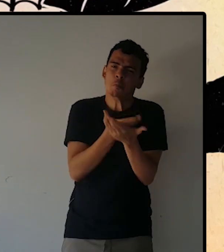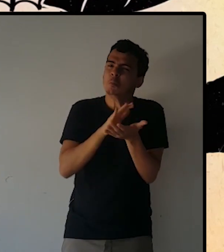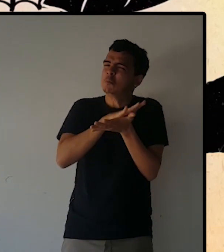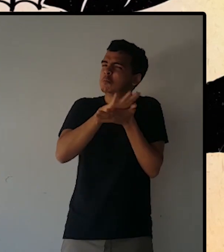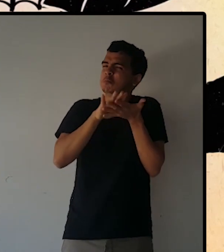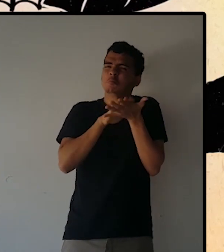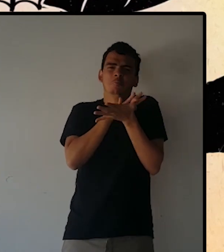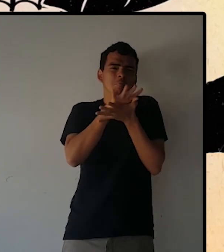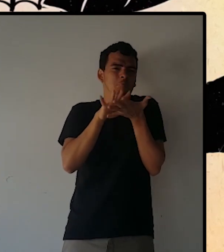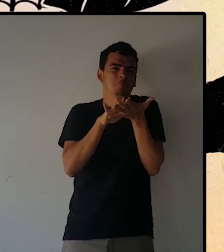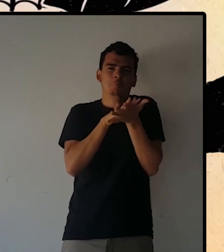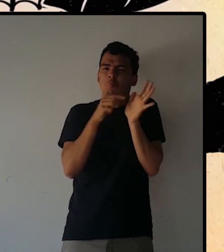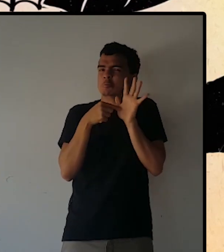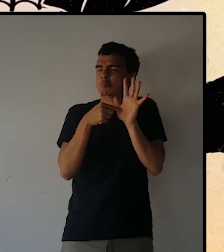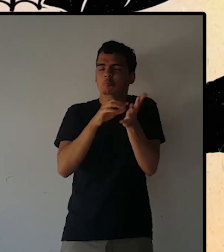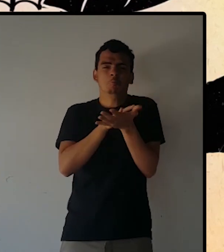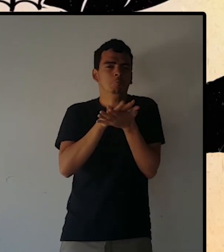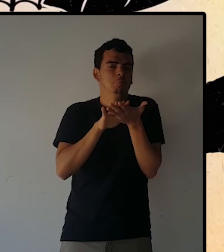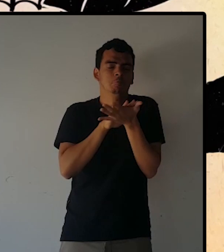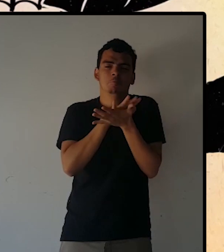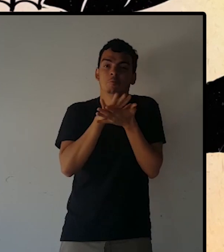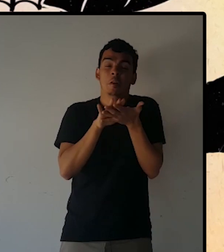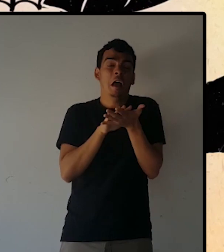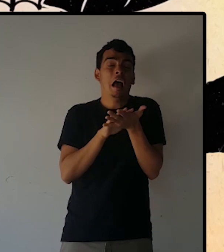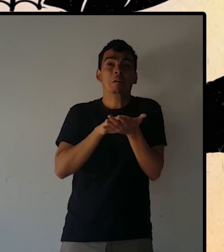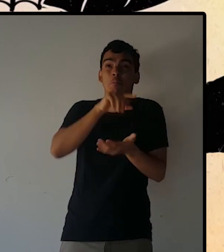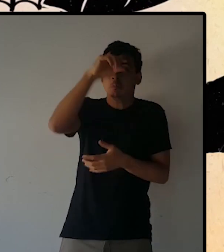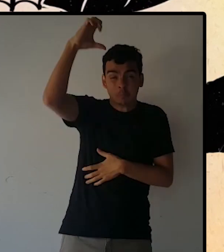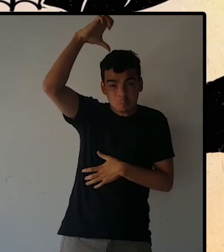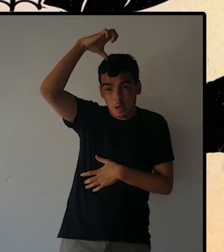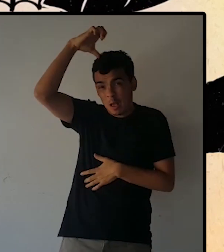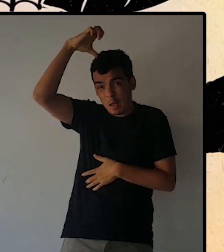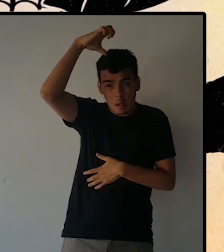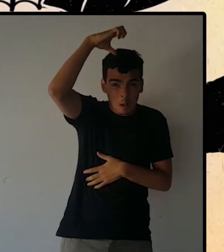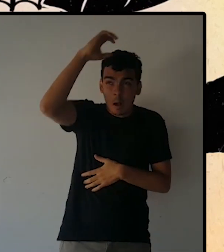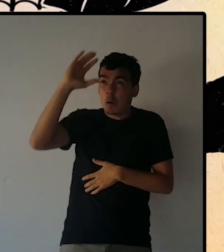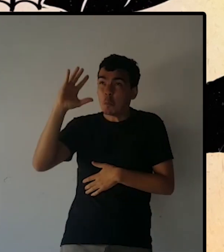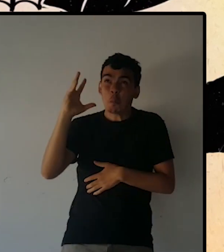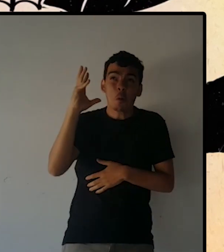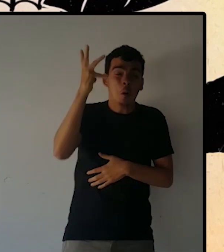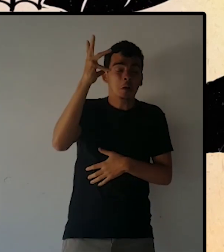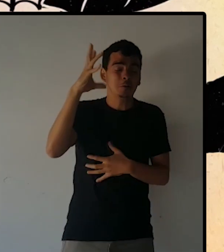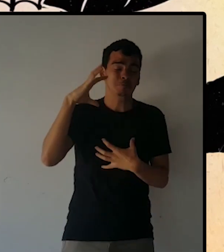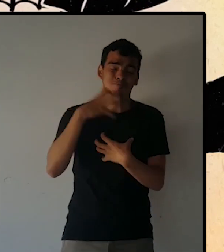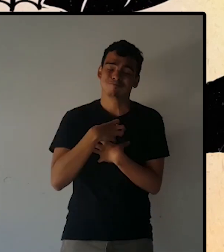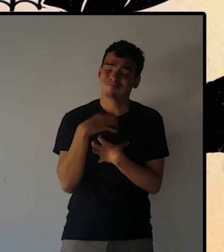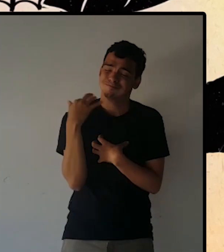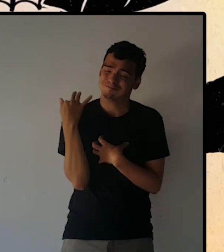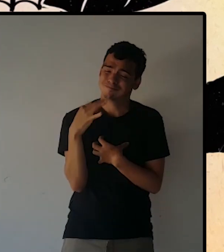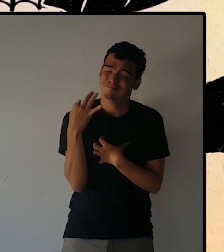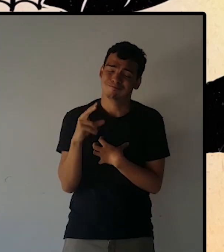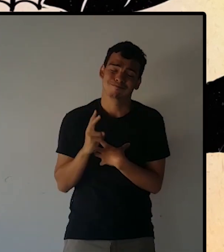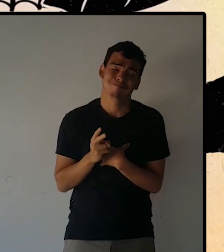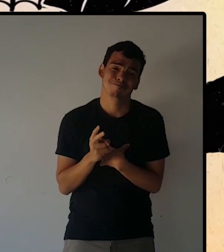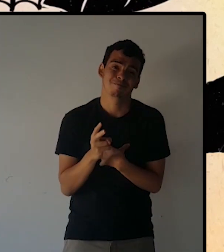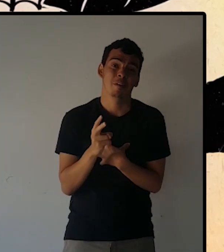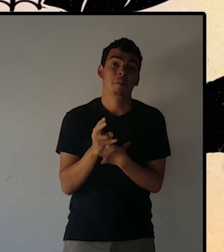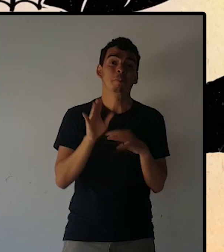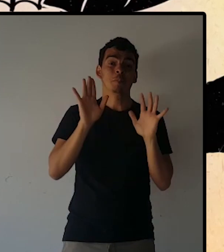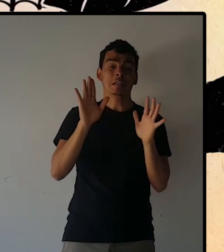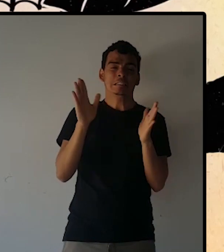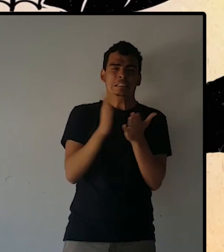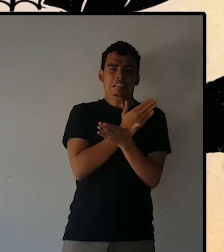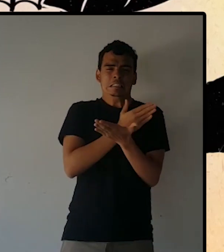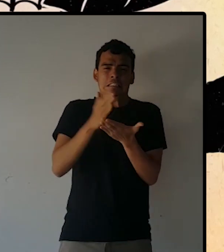não teve significante valor. Muitas dúvidas surgiram, o que não amenizou nossa dor. Para acabar